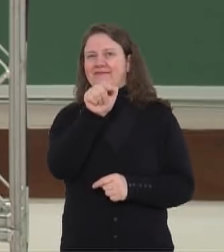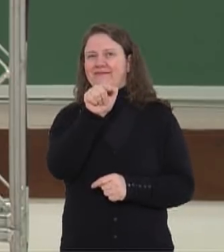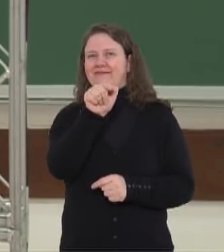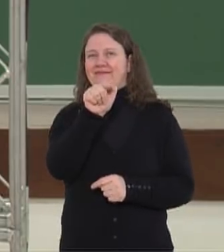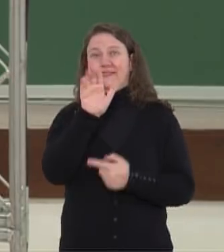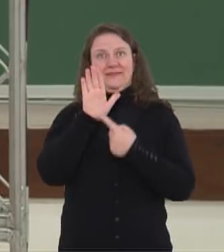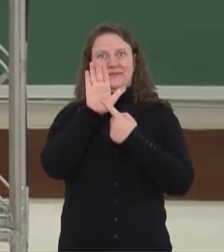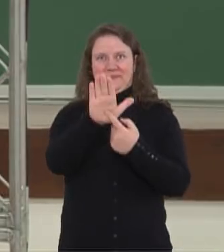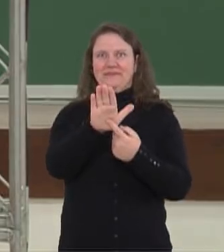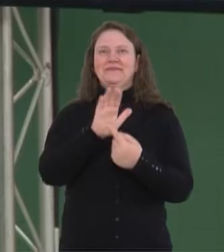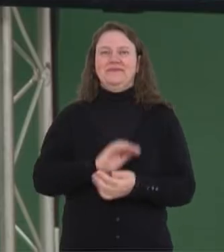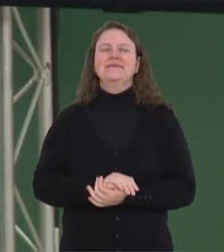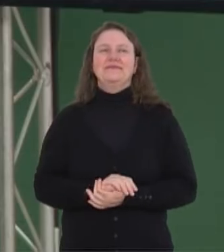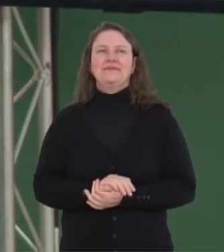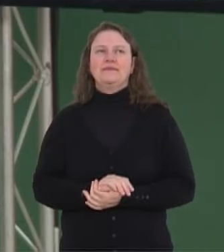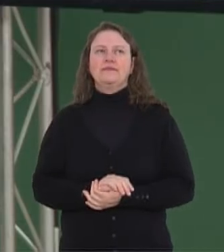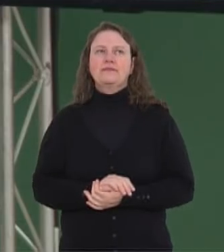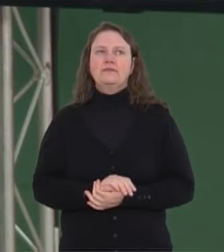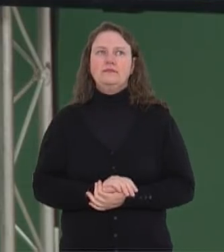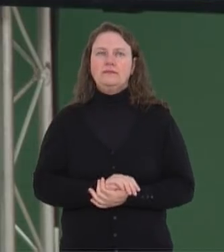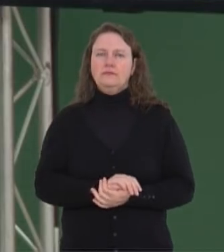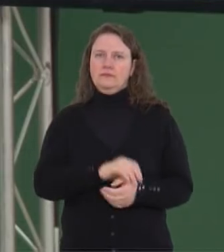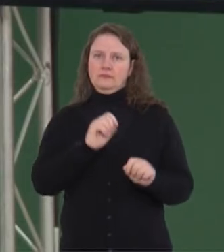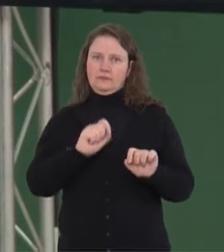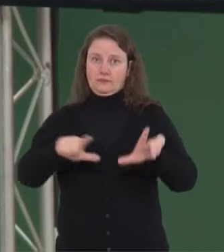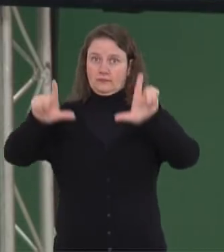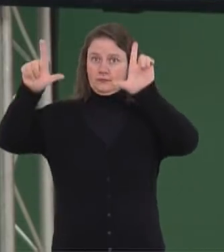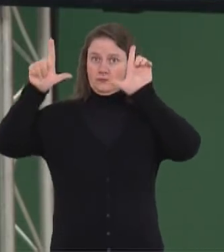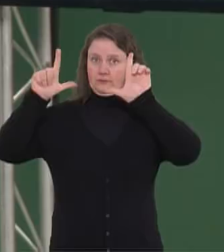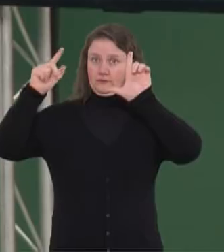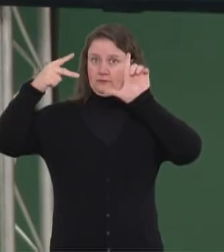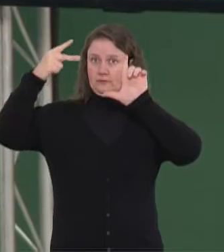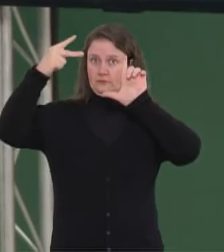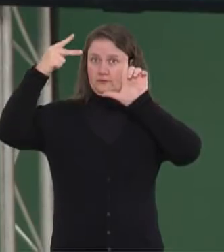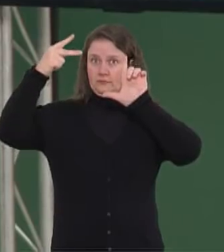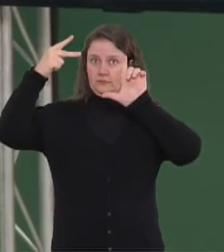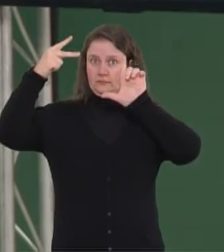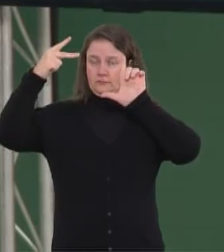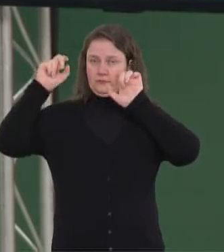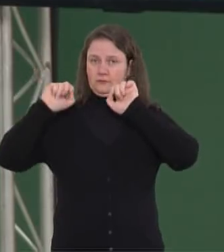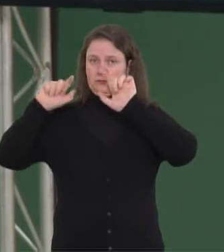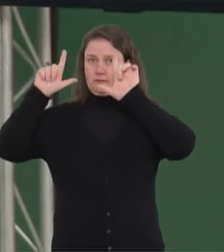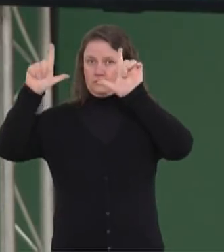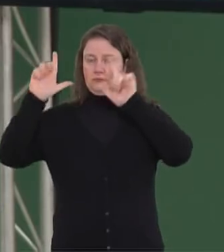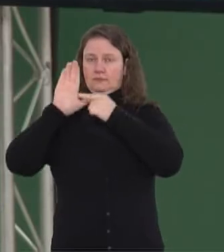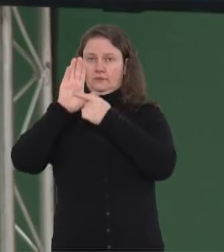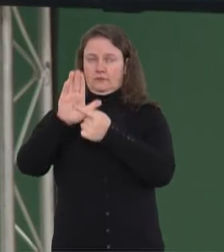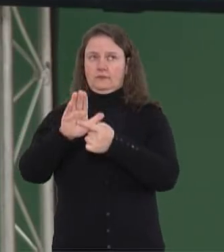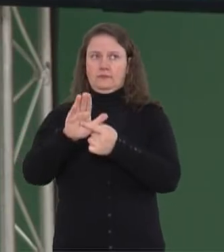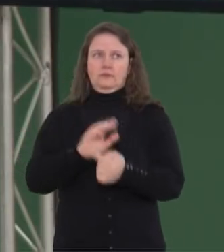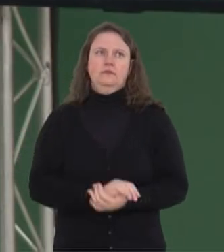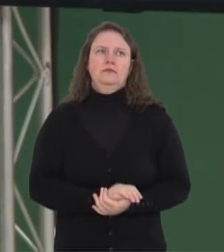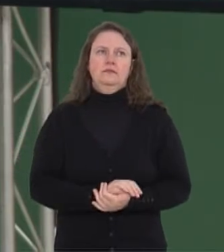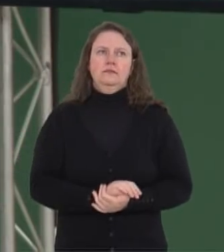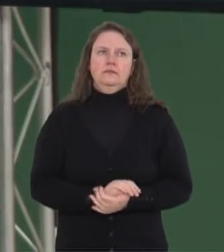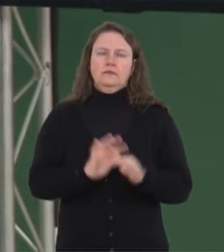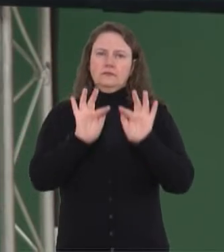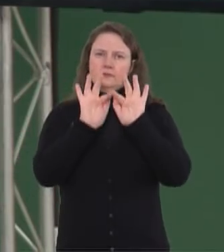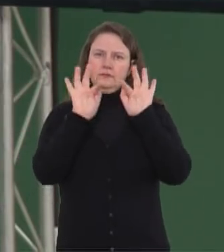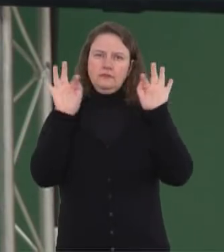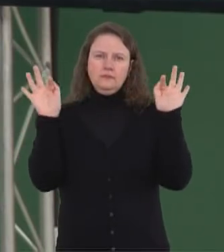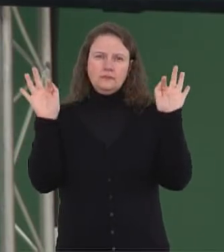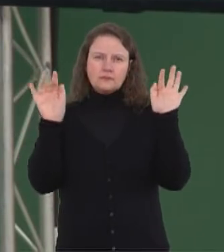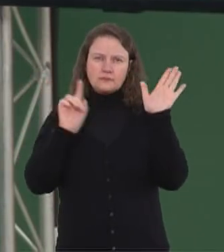pontinho de interrogação. Então, está na charge de número 2. Is